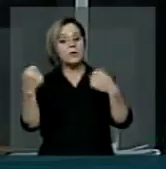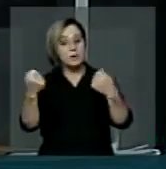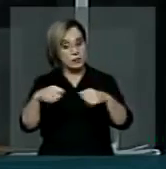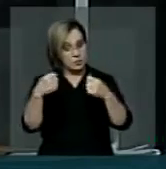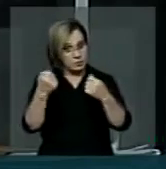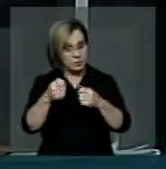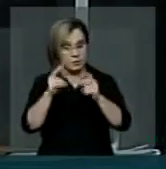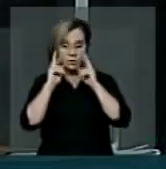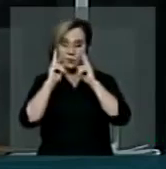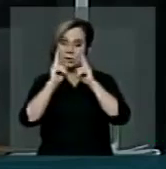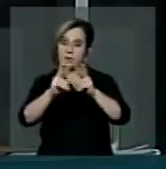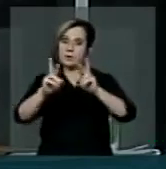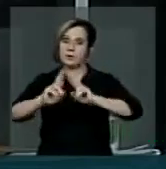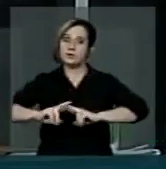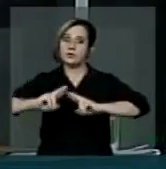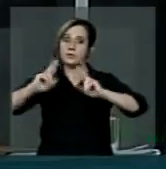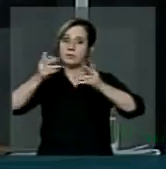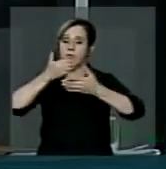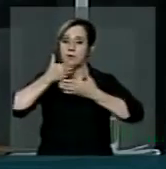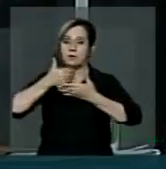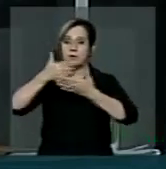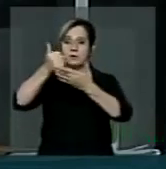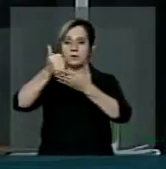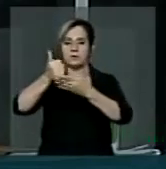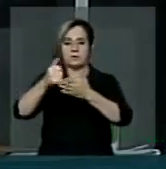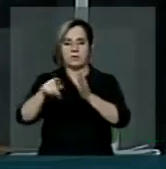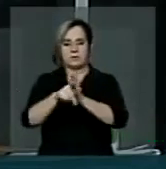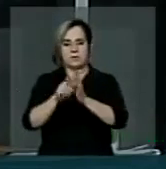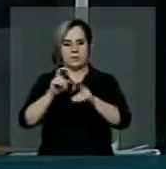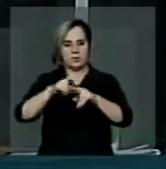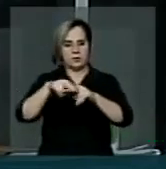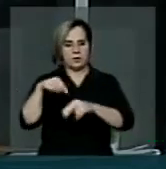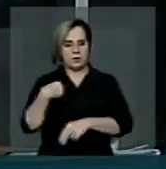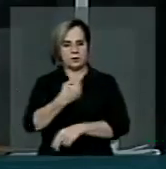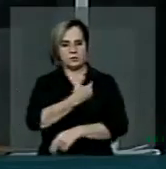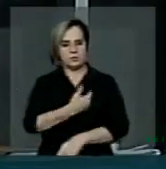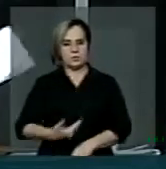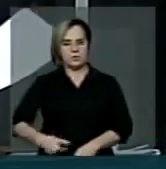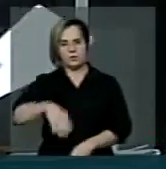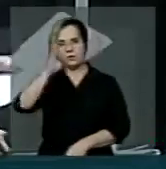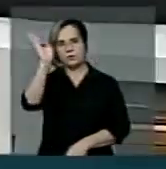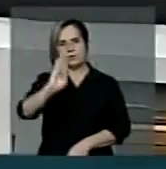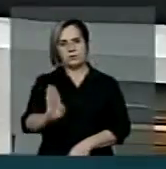precisa de um olhar diferenciado do nosso governo brasileiro. Muito obrigada, senhor presidente.